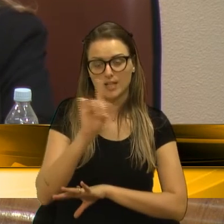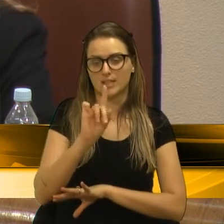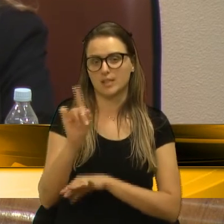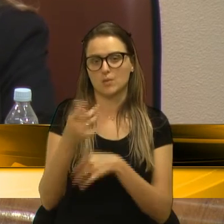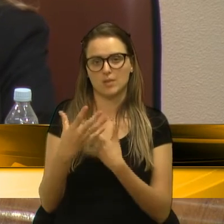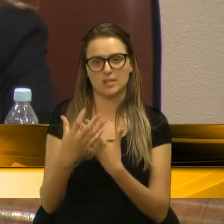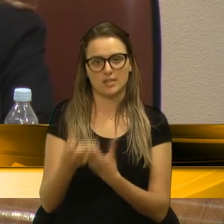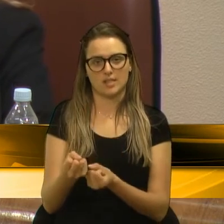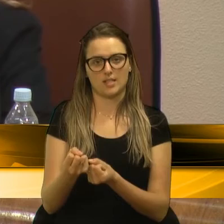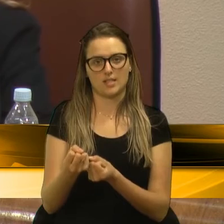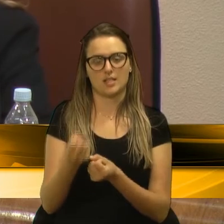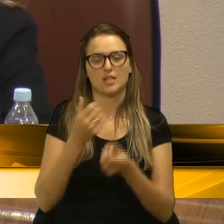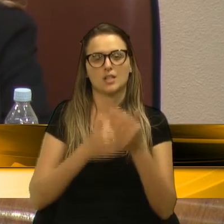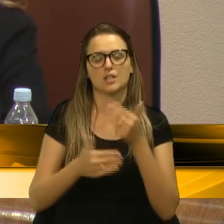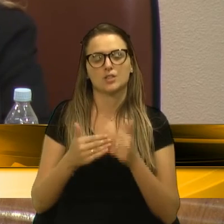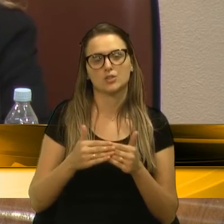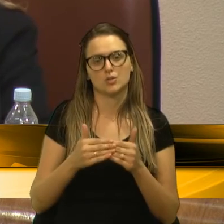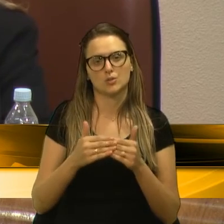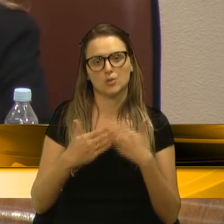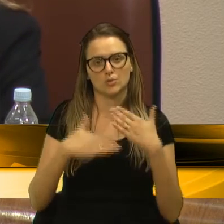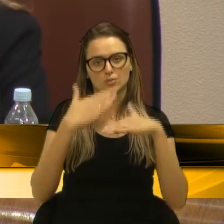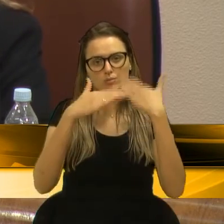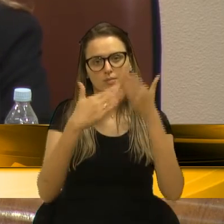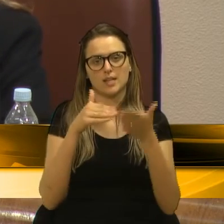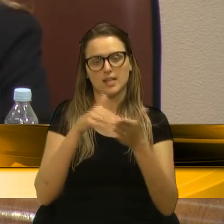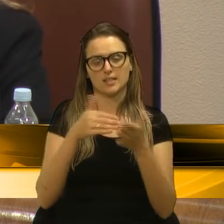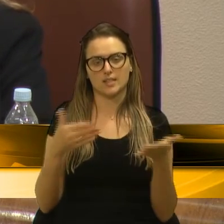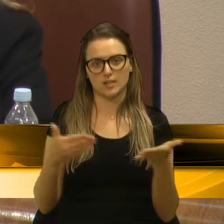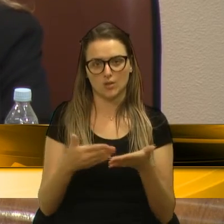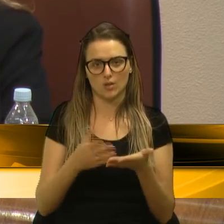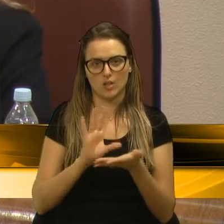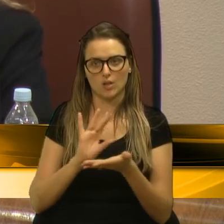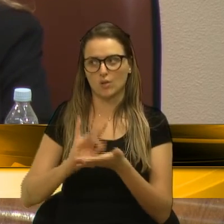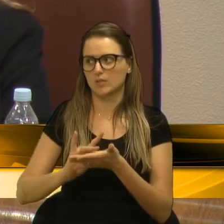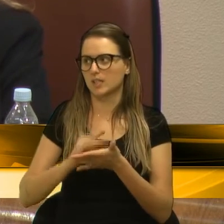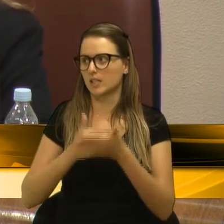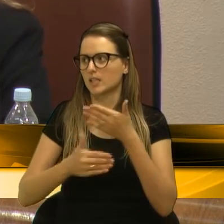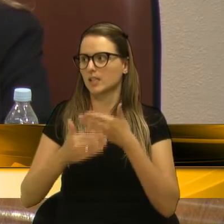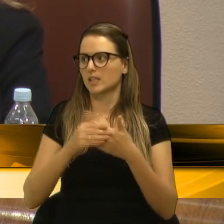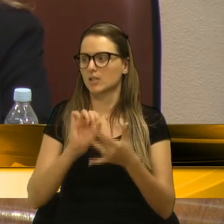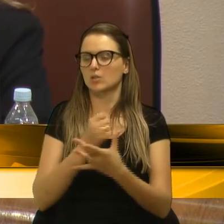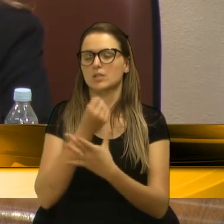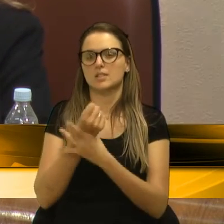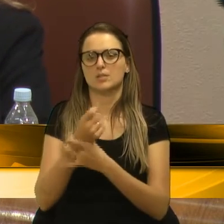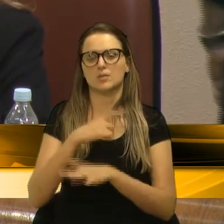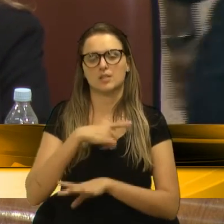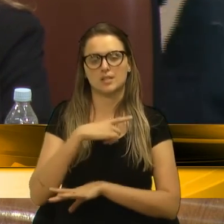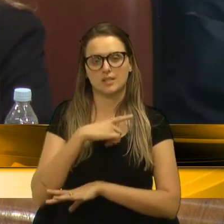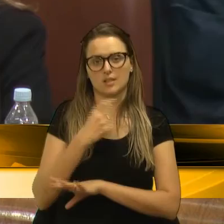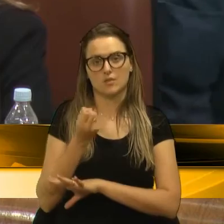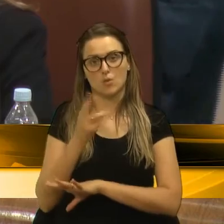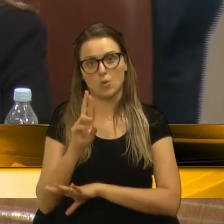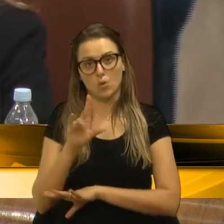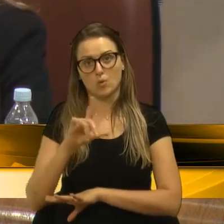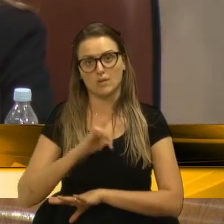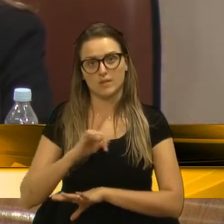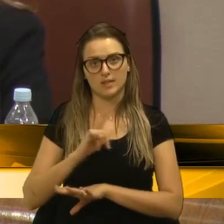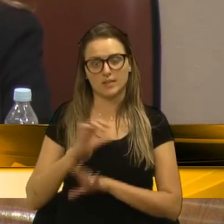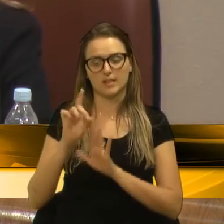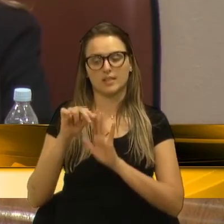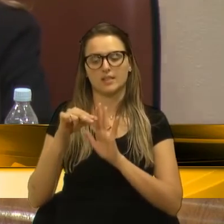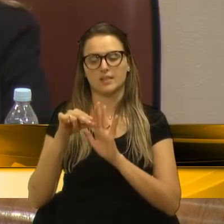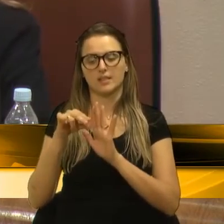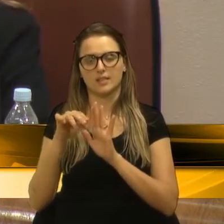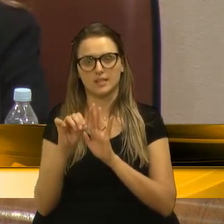menos dos elementos disponíveis até o momento, afirmar que toda a segurança que houve ou haverá danos ao